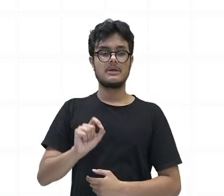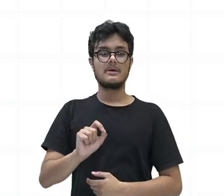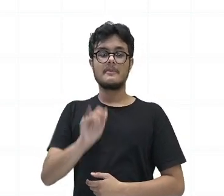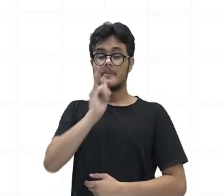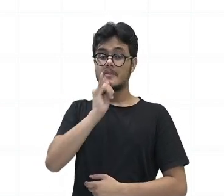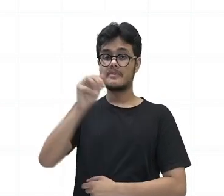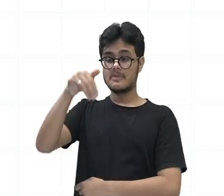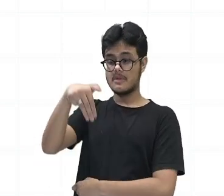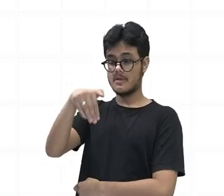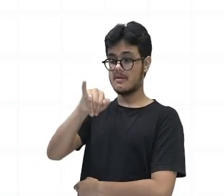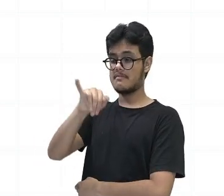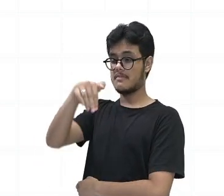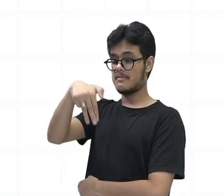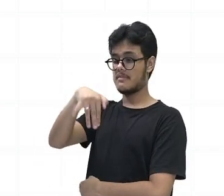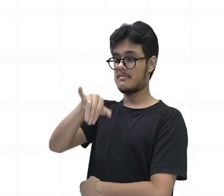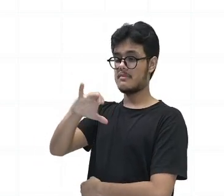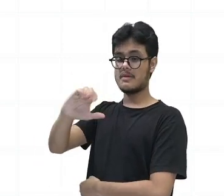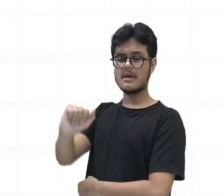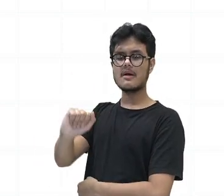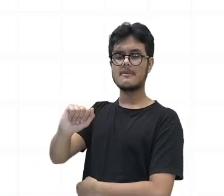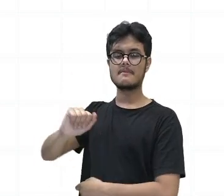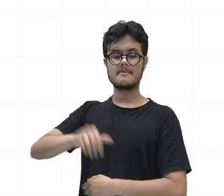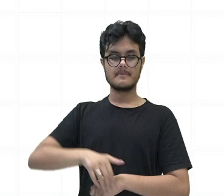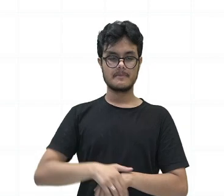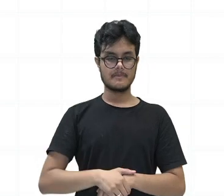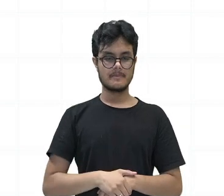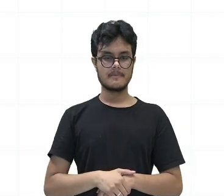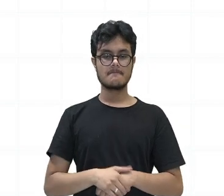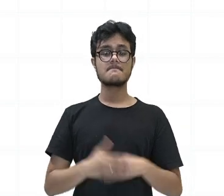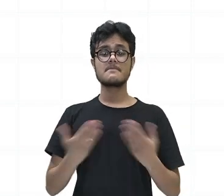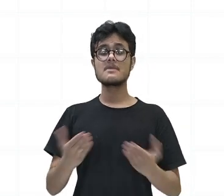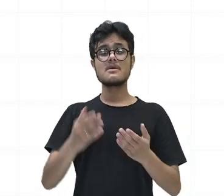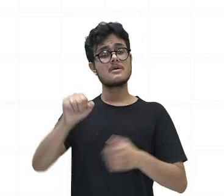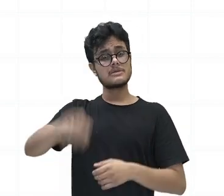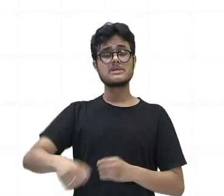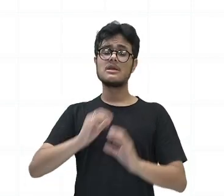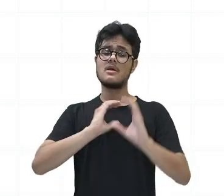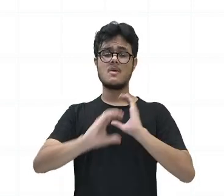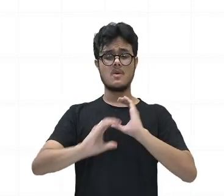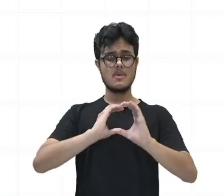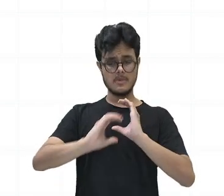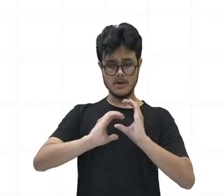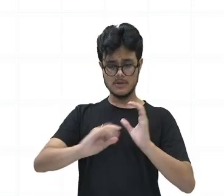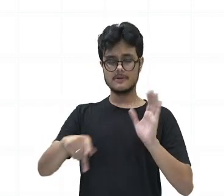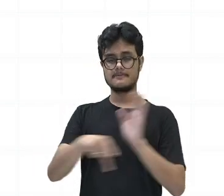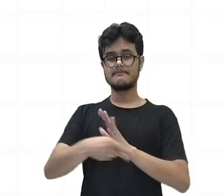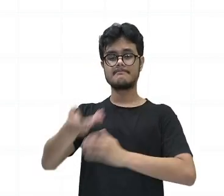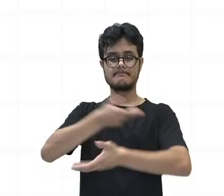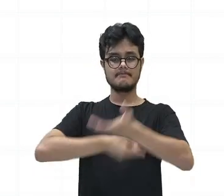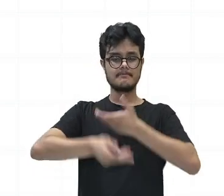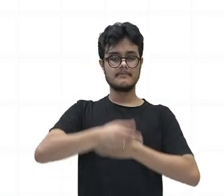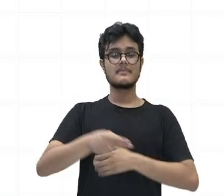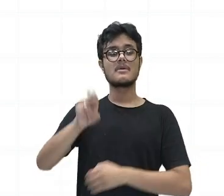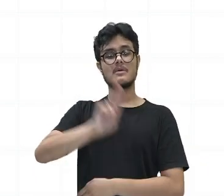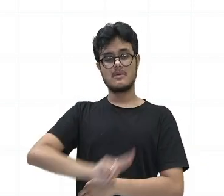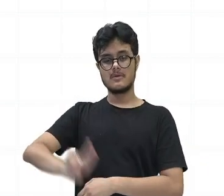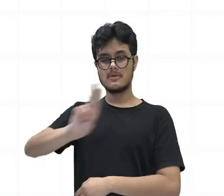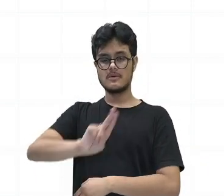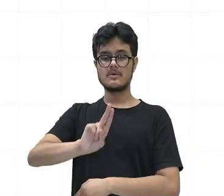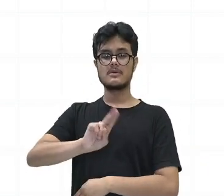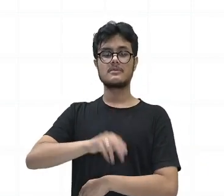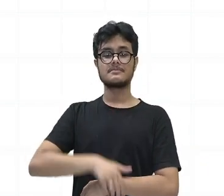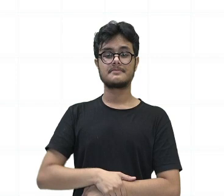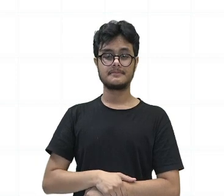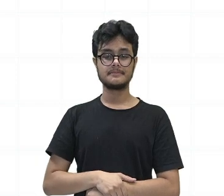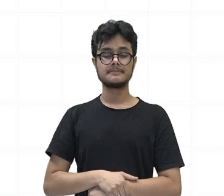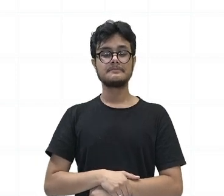mímica, certo? Então, a mímica é uma das formas de comunicação humana, normalmente conhecido